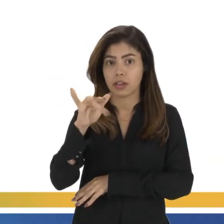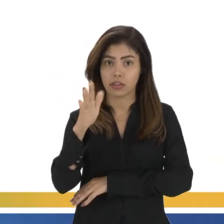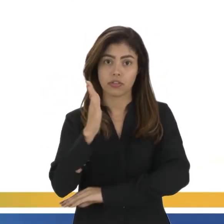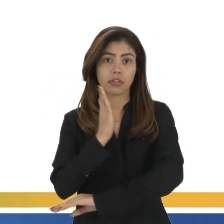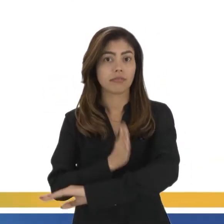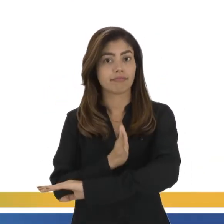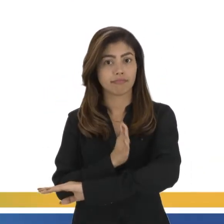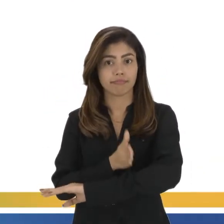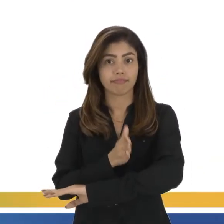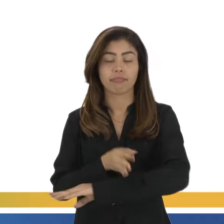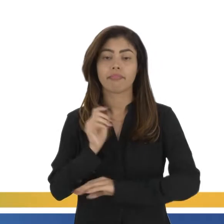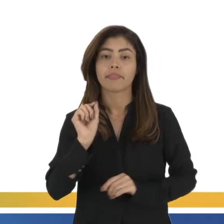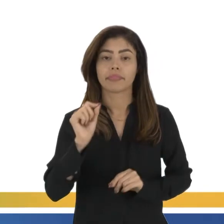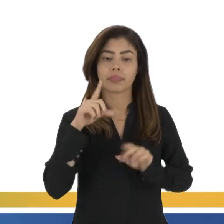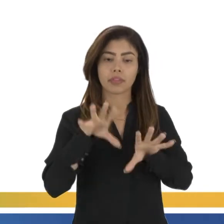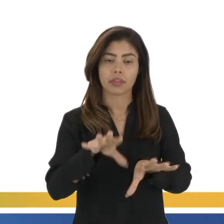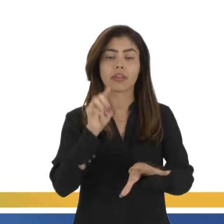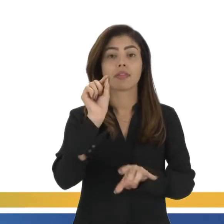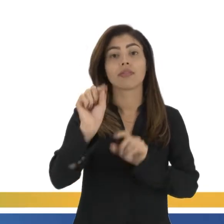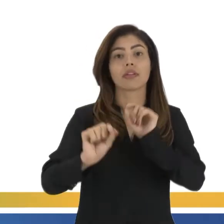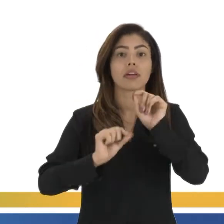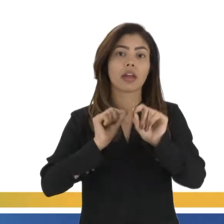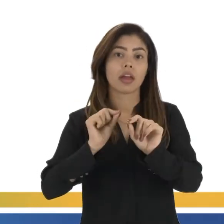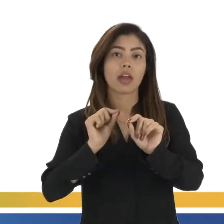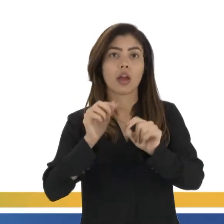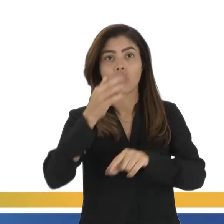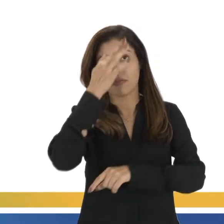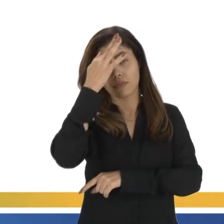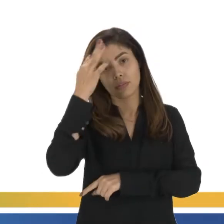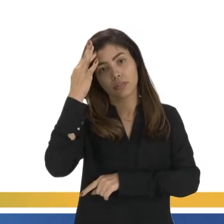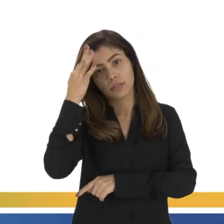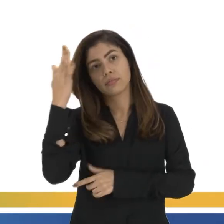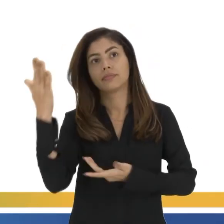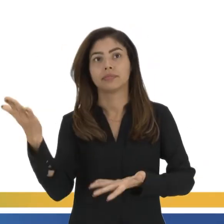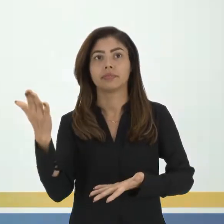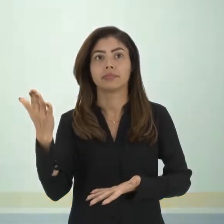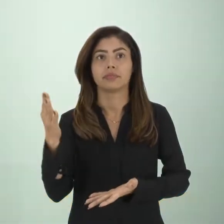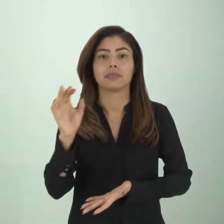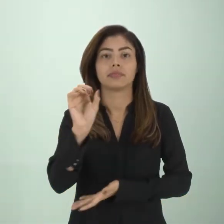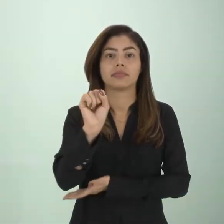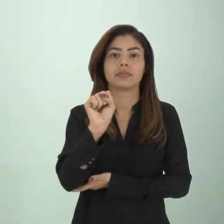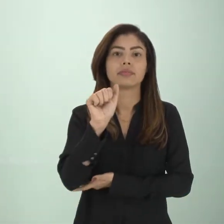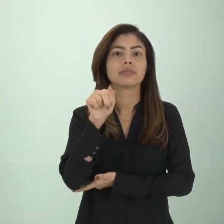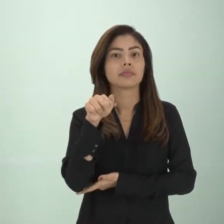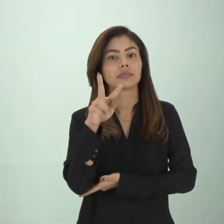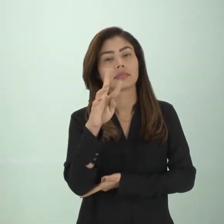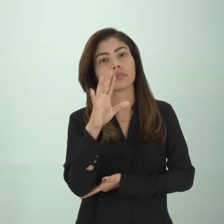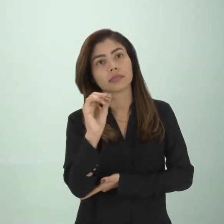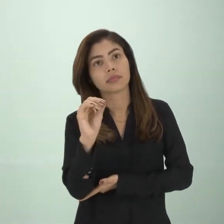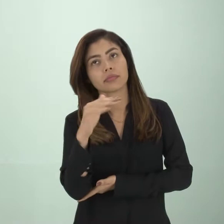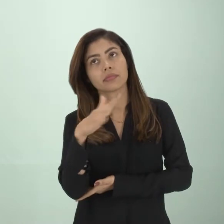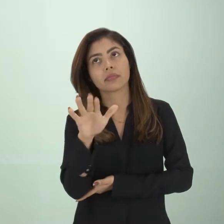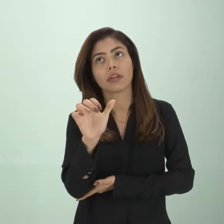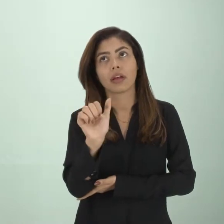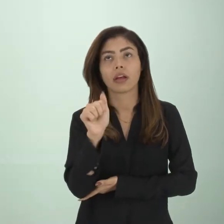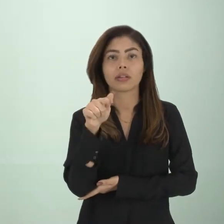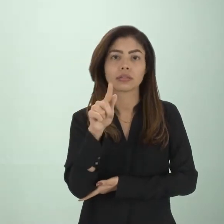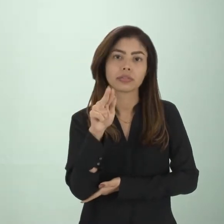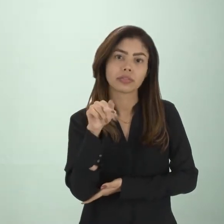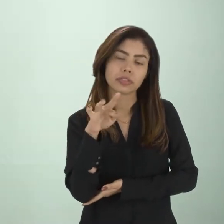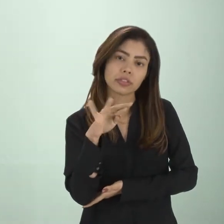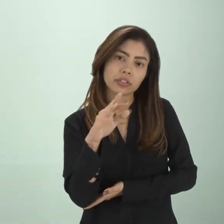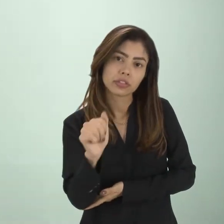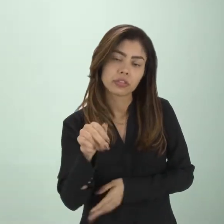iremos nos deter especificamente em um filósofo, que é o Santo Agostinho, Falaremos um pouquinho sobre o